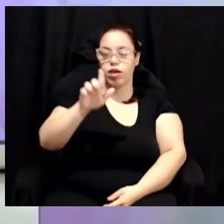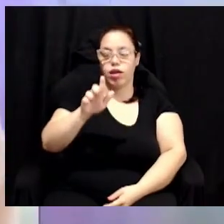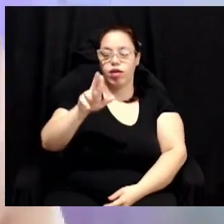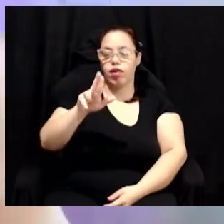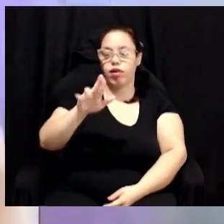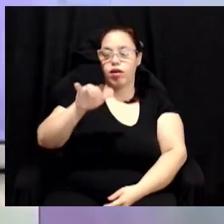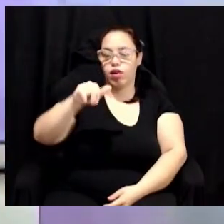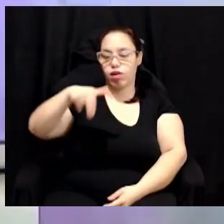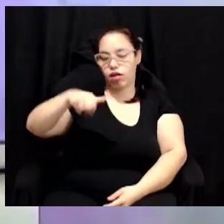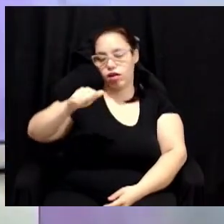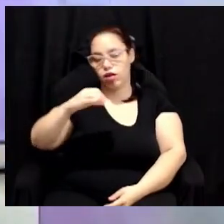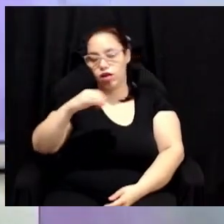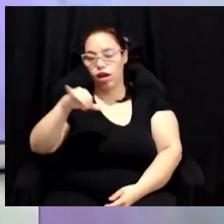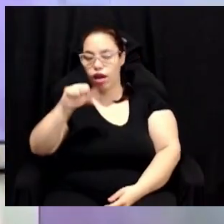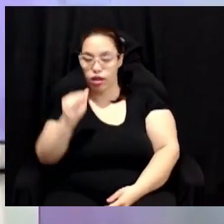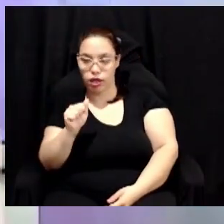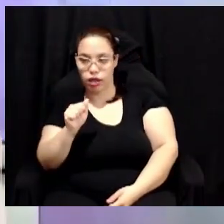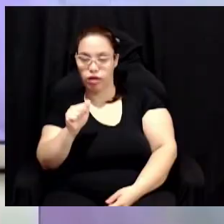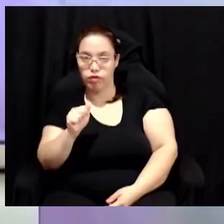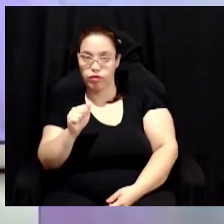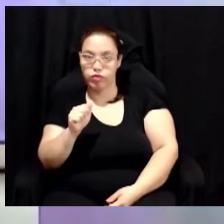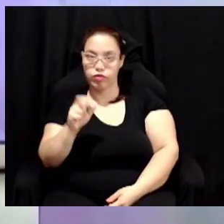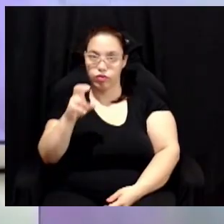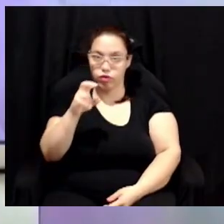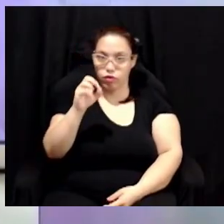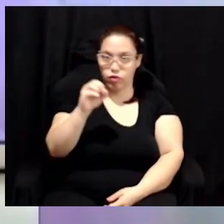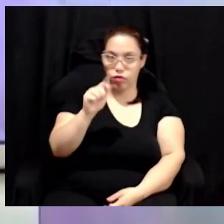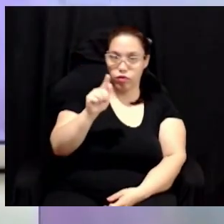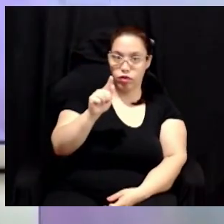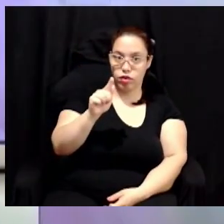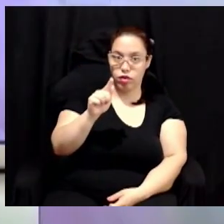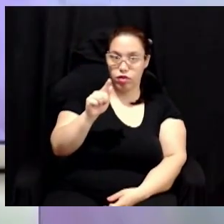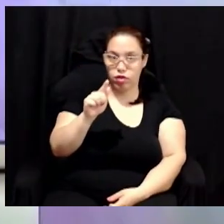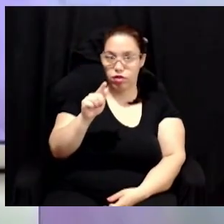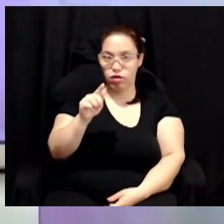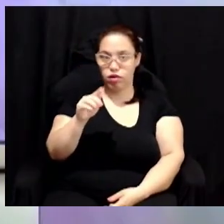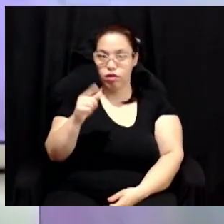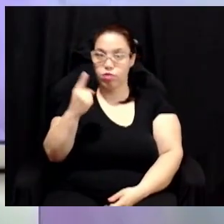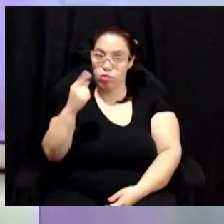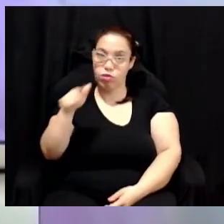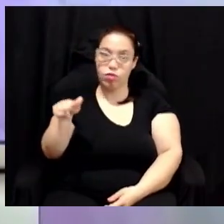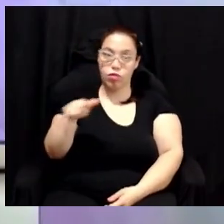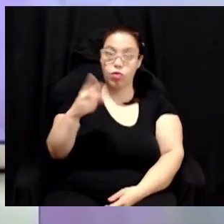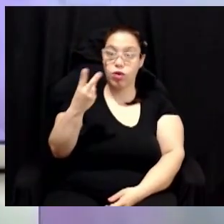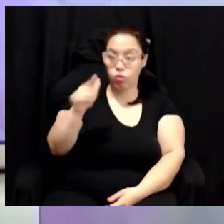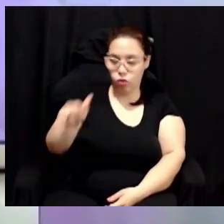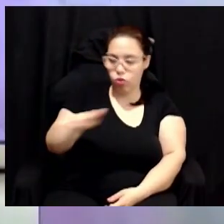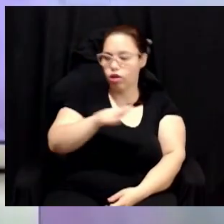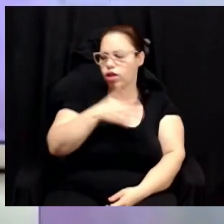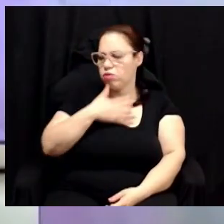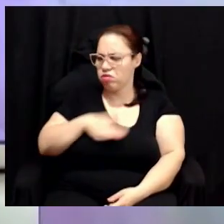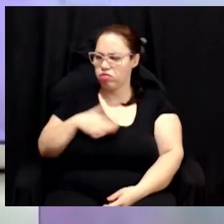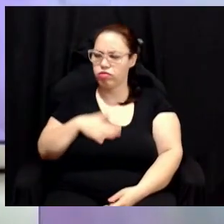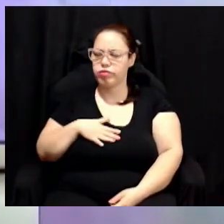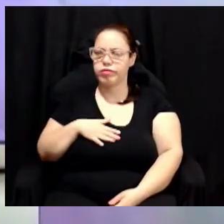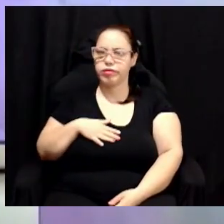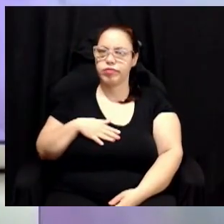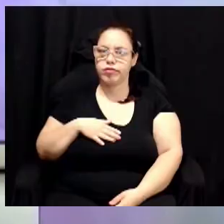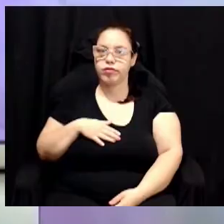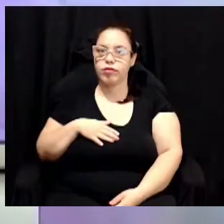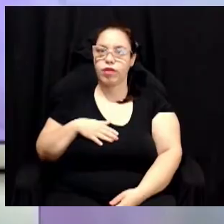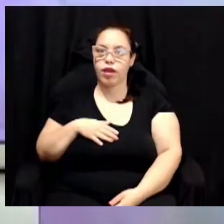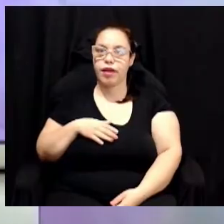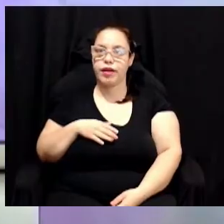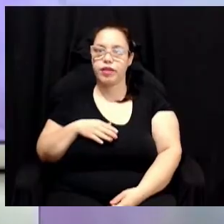Então, pode ir em loja de produtos naturais, compra 50 gramas, vai te durar ali tranquilamente para 1 semana, para 2 semanas, e aí você consome esse